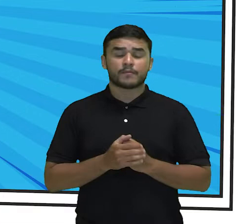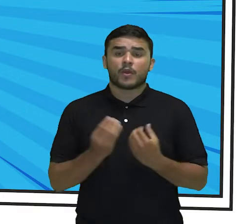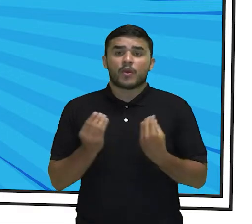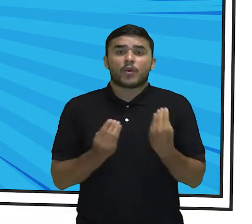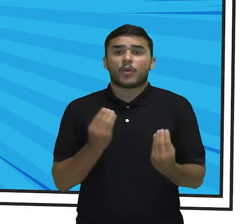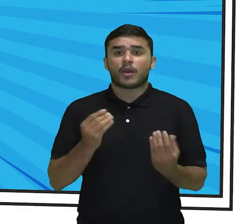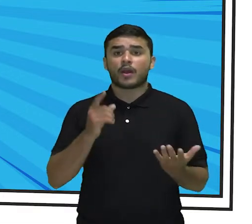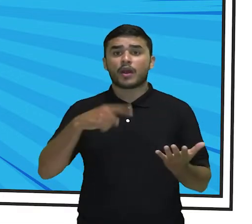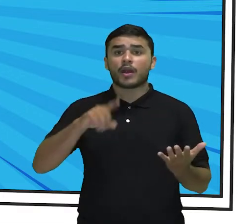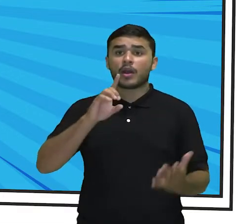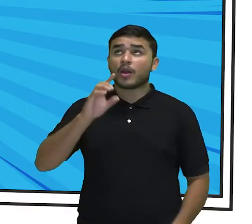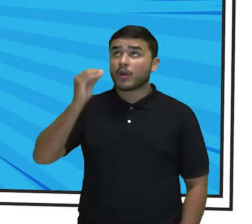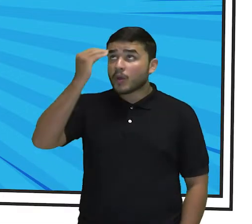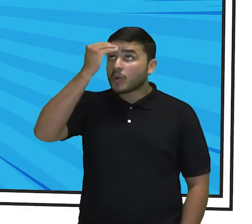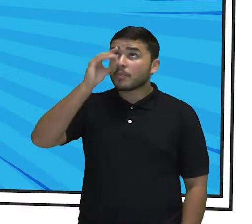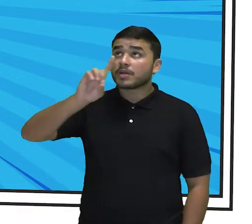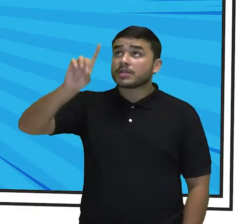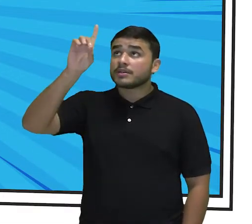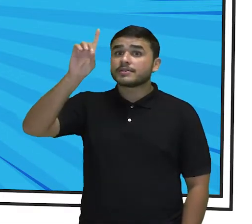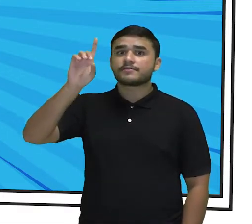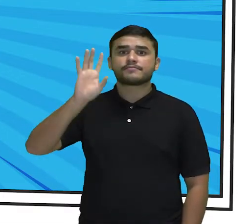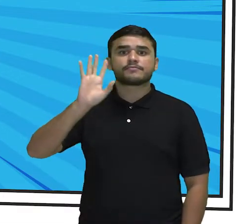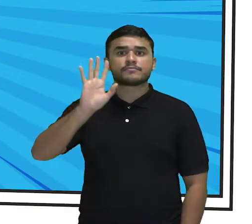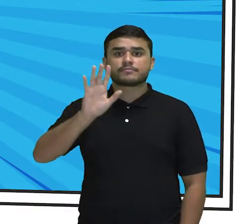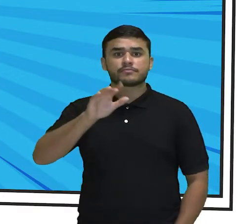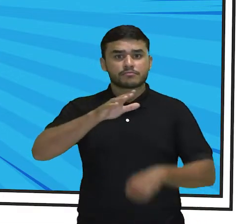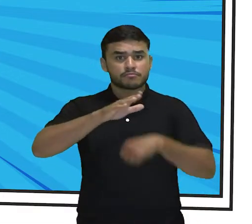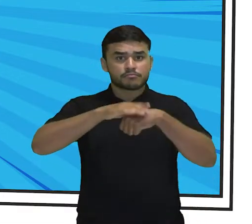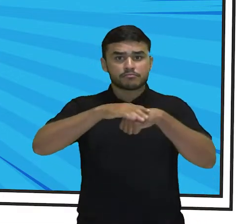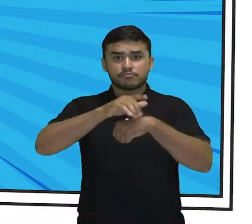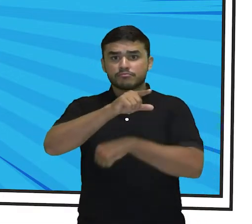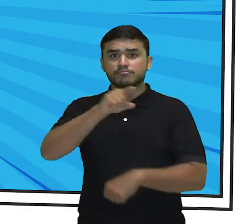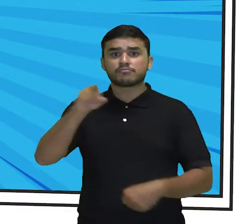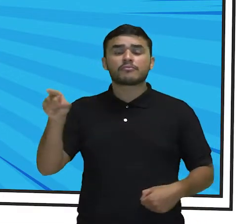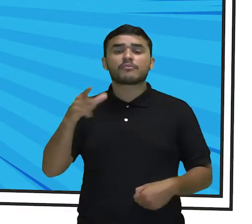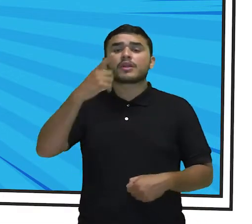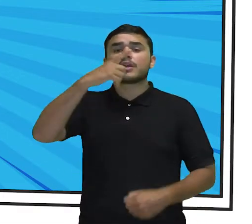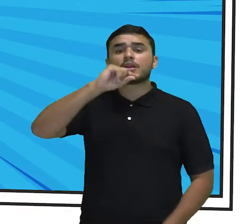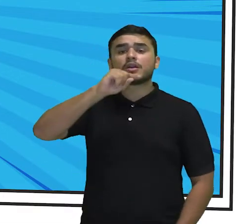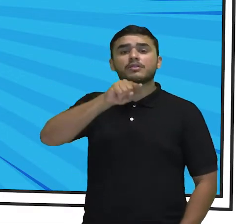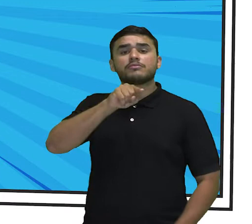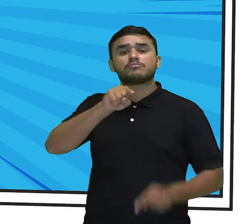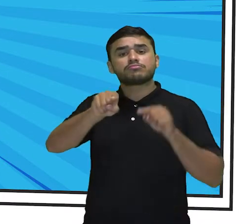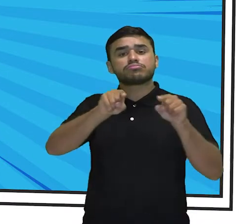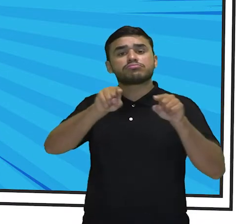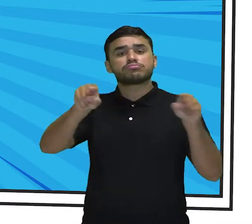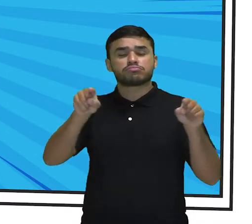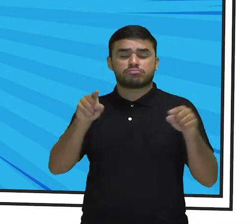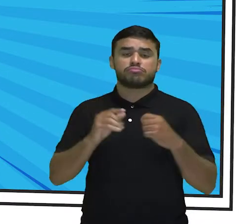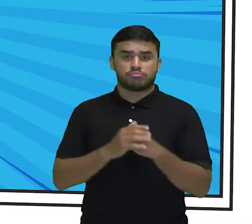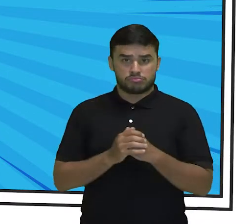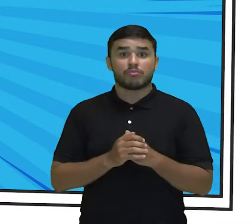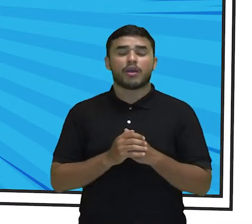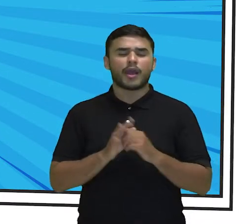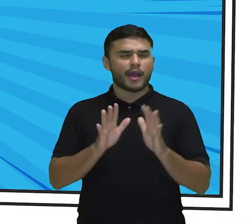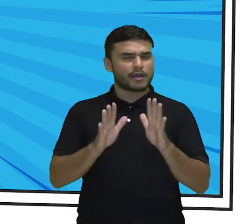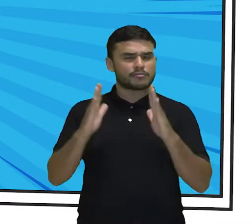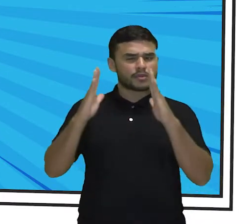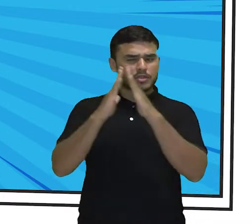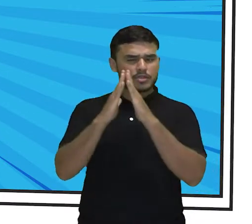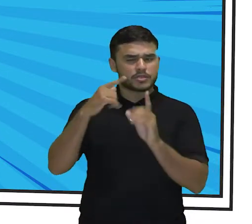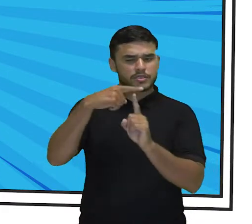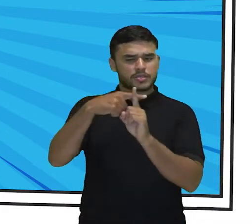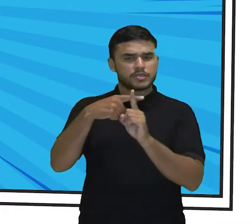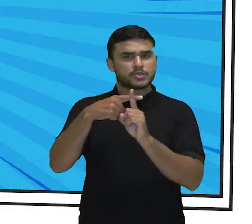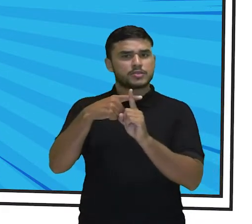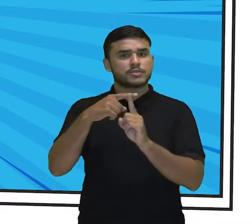possivelmente não era Deus, o culpado eram aqueles homens. Então algumas pessoas começaram a duvidar do poder da